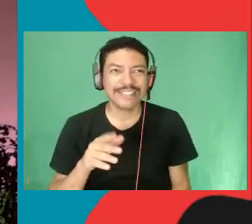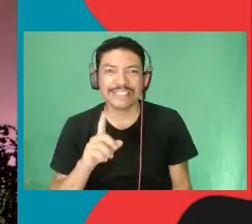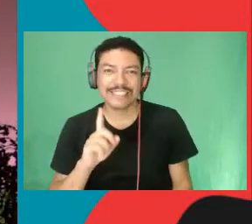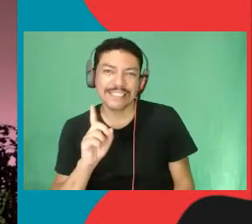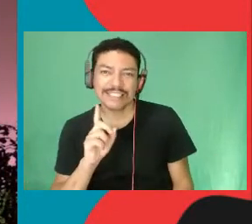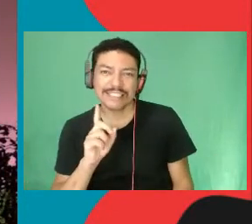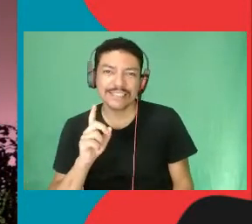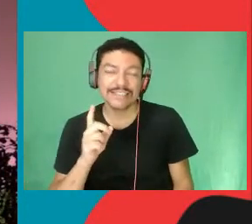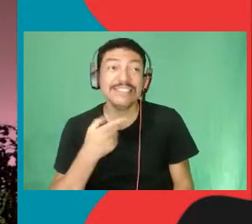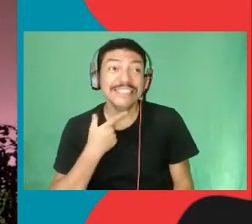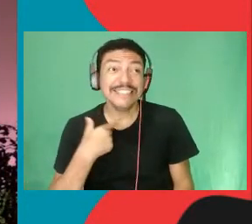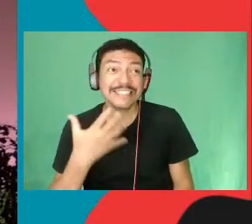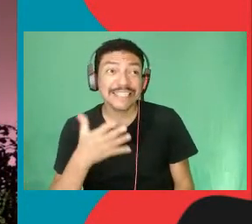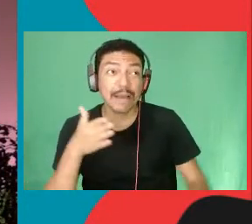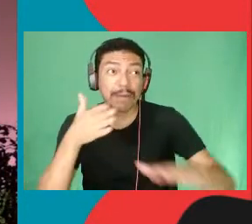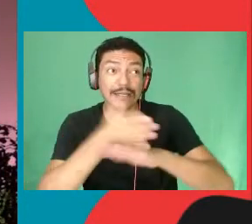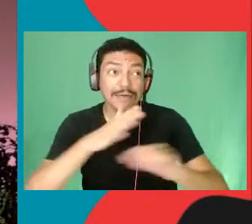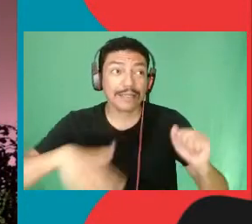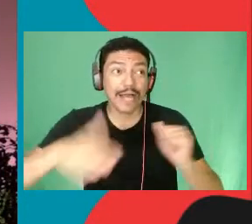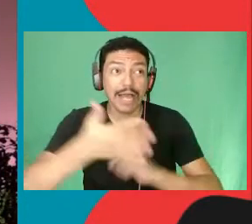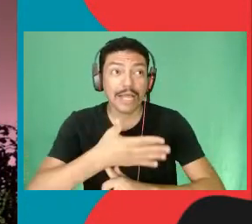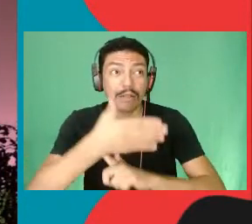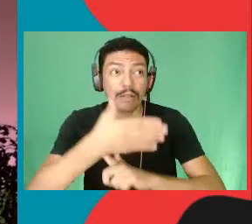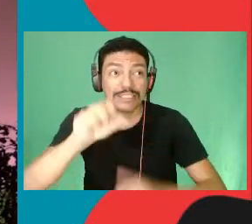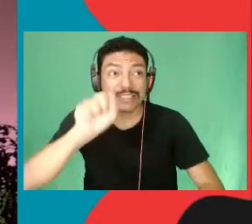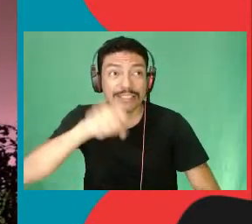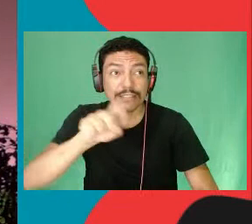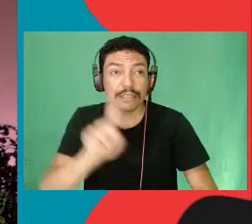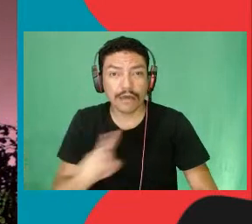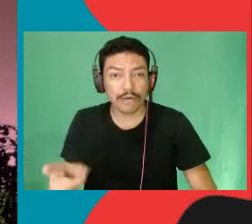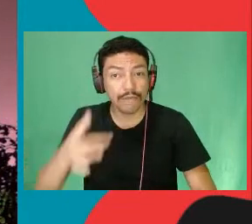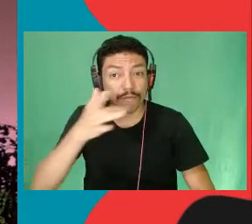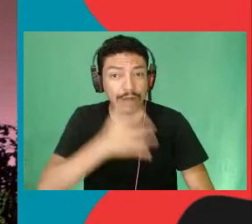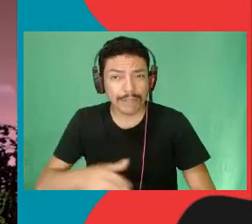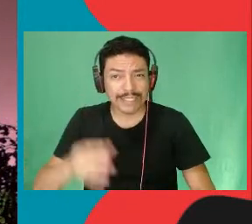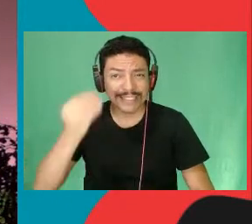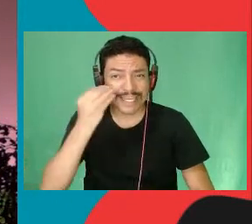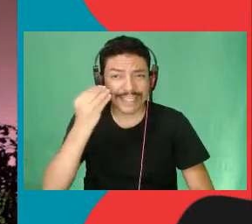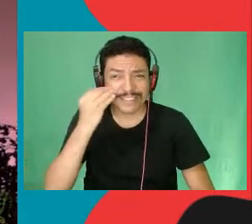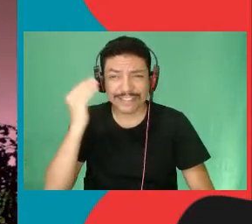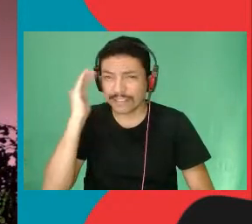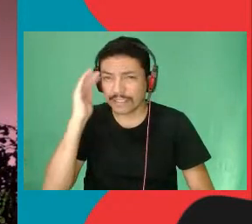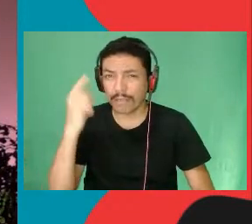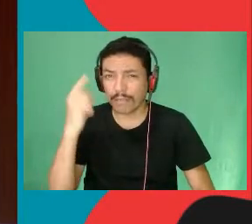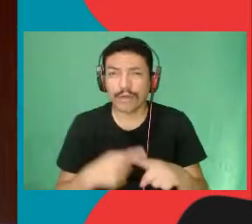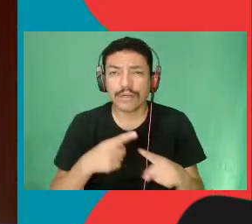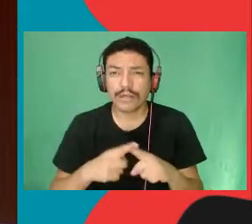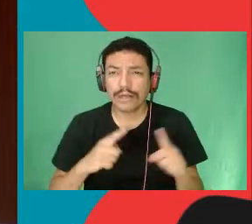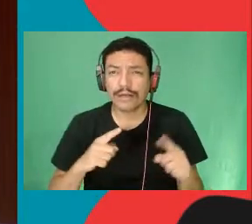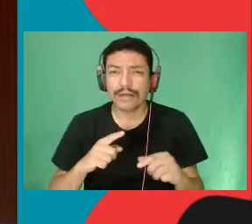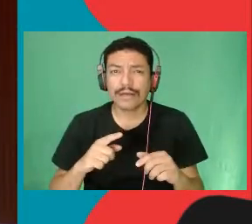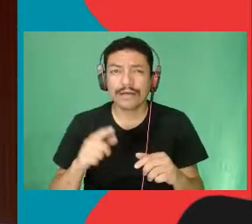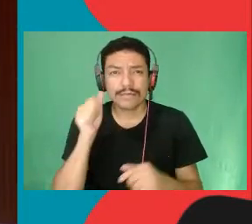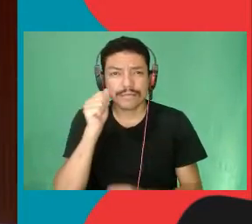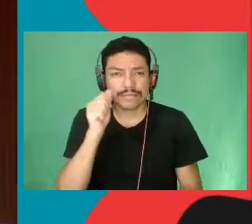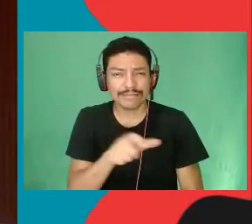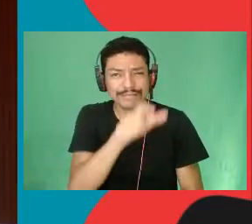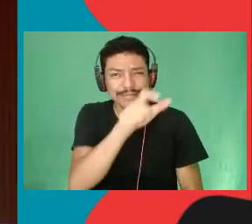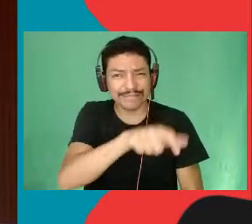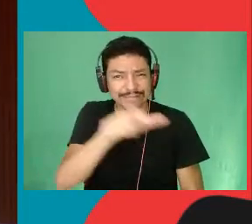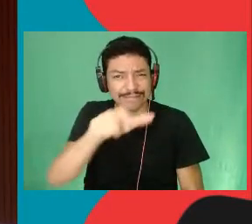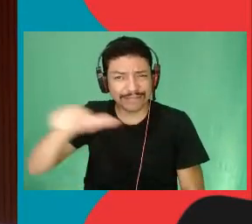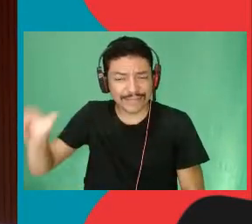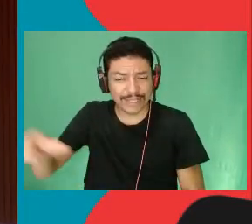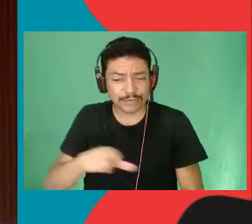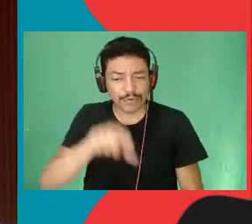que eu quero? Né, vale o teste, vale assistir esse painel para entender por que, que as nossas convidadas aqui escolheram o mercado de